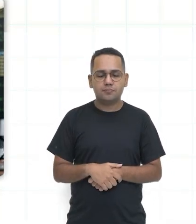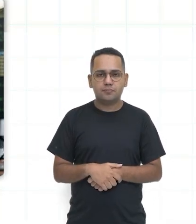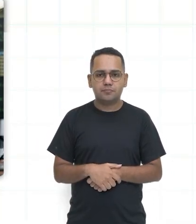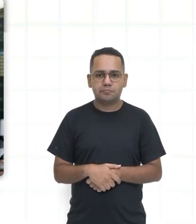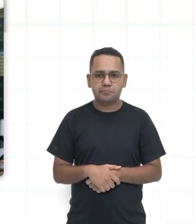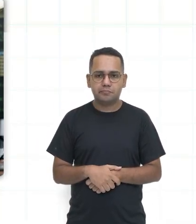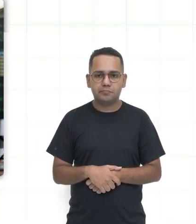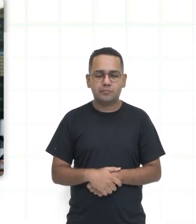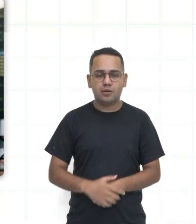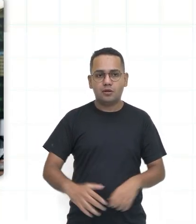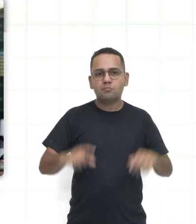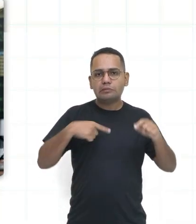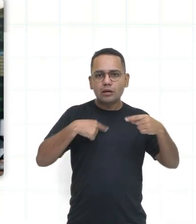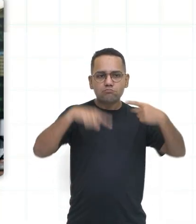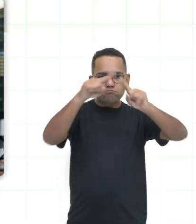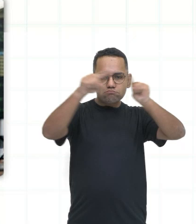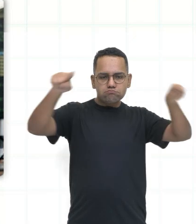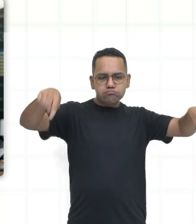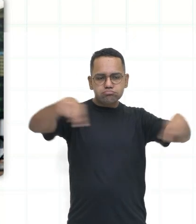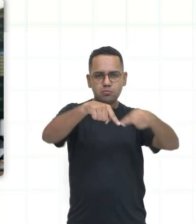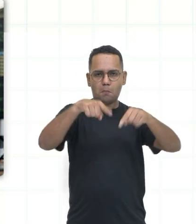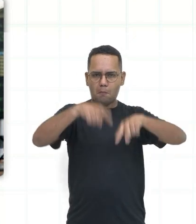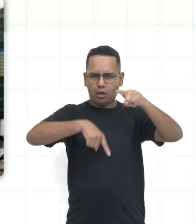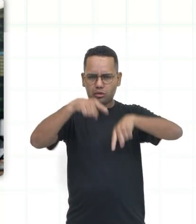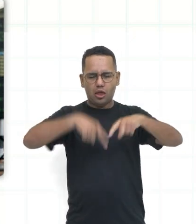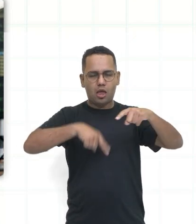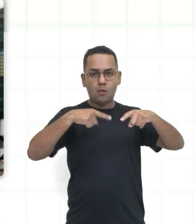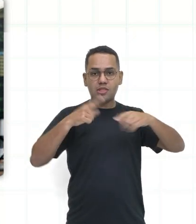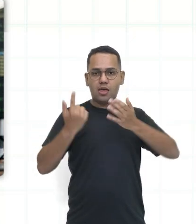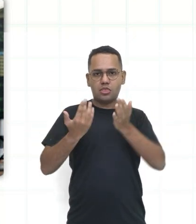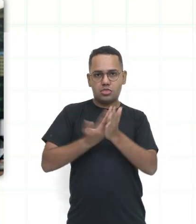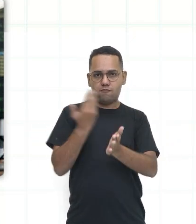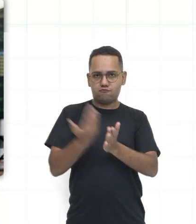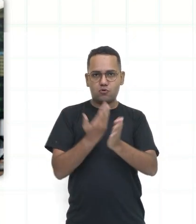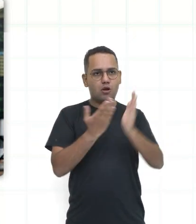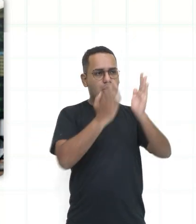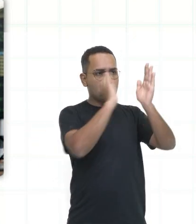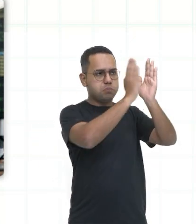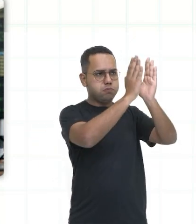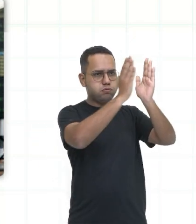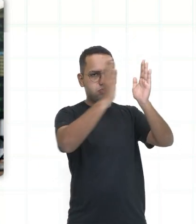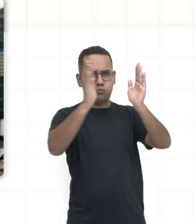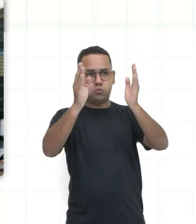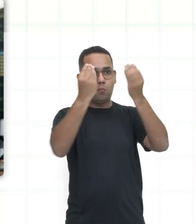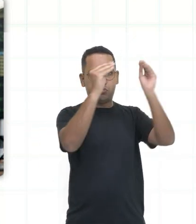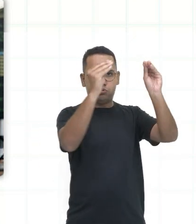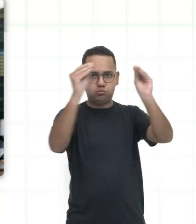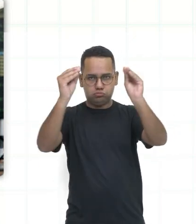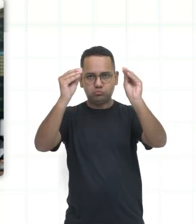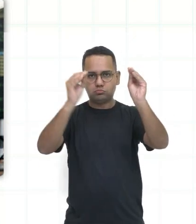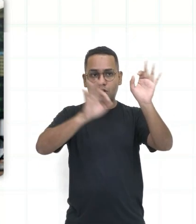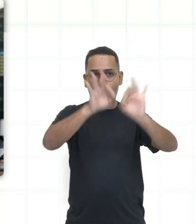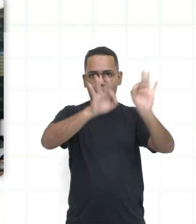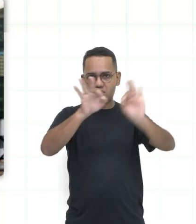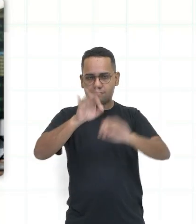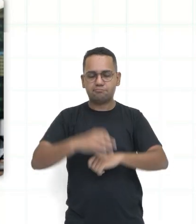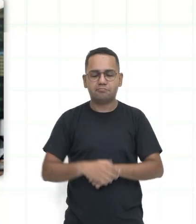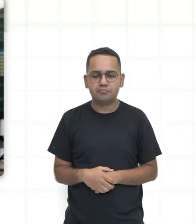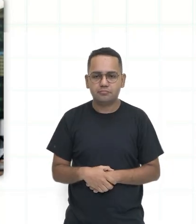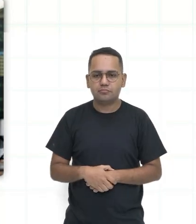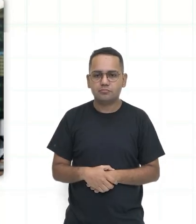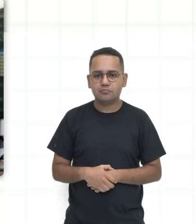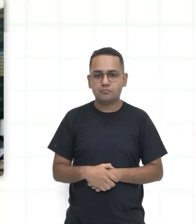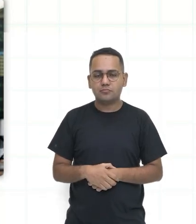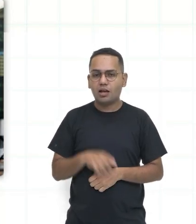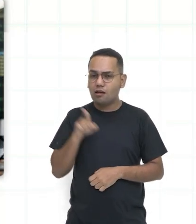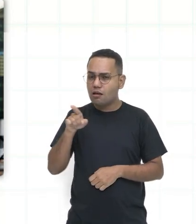é uma estante, enfim, né? Biblioteca particular, talvez. Mas é aquele espaço onde você vai colocar os seus livros, tá? Então, ele